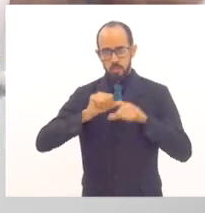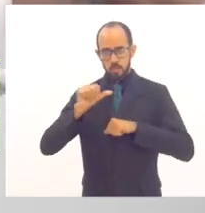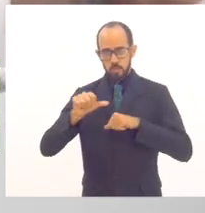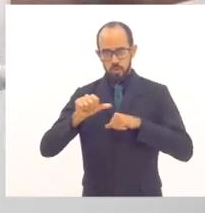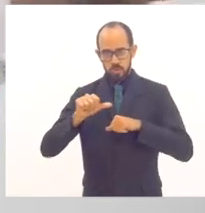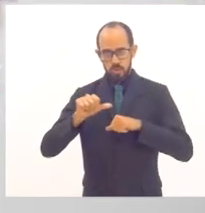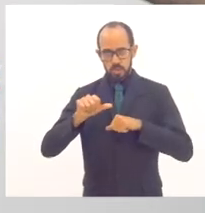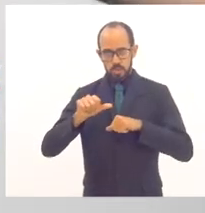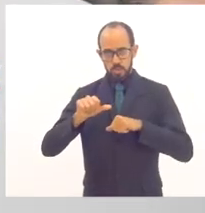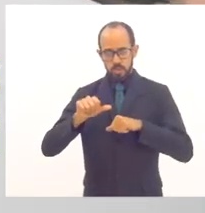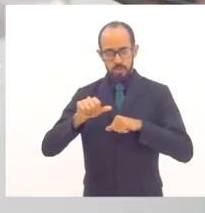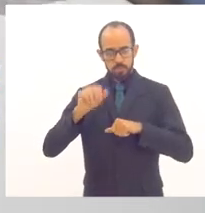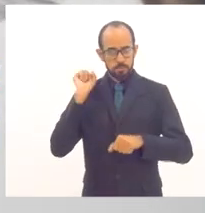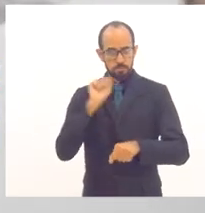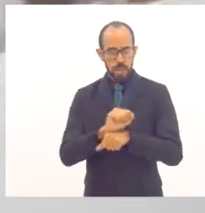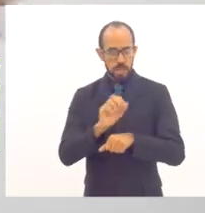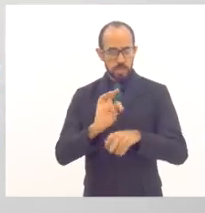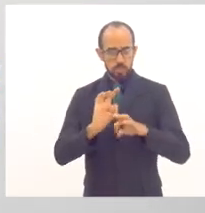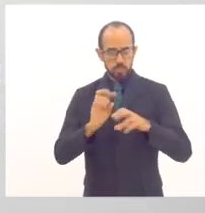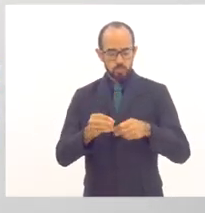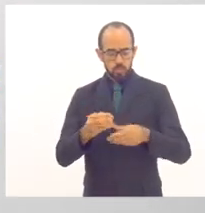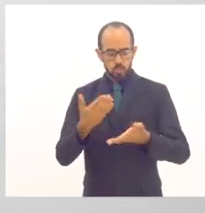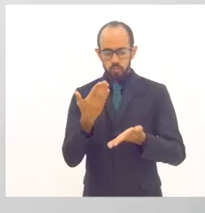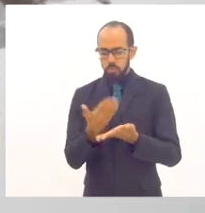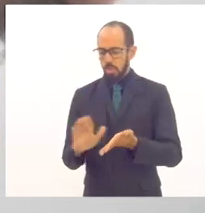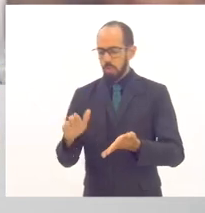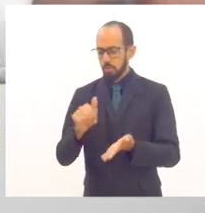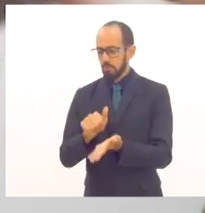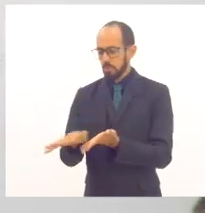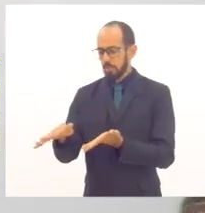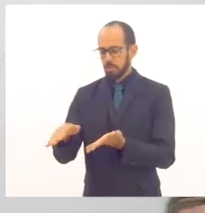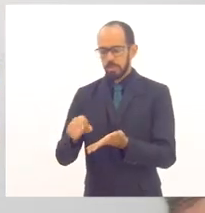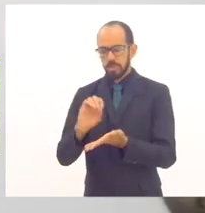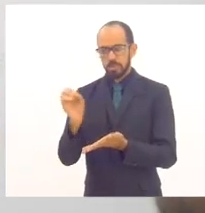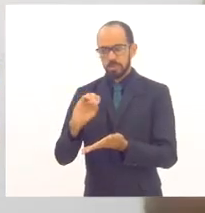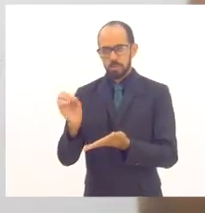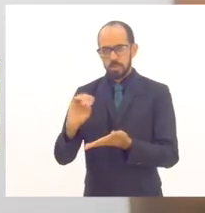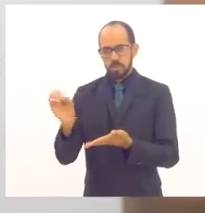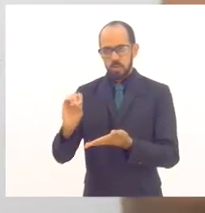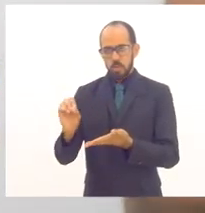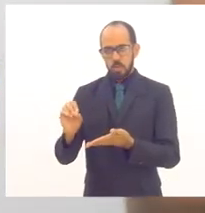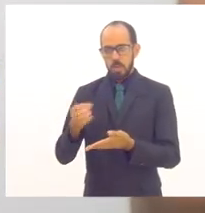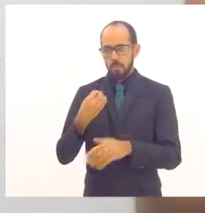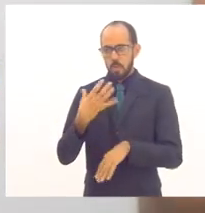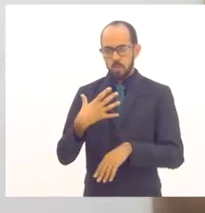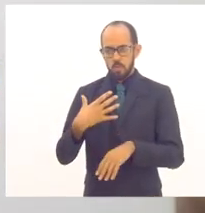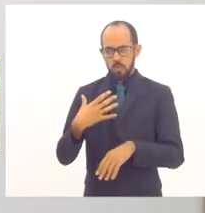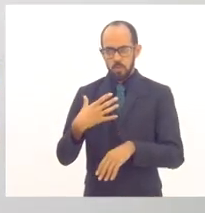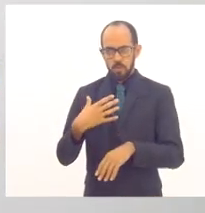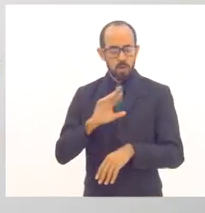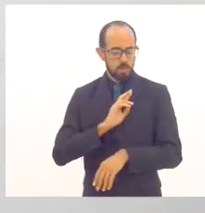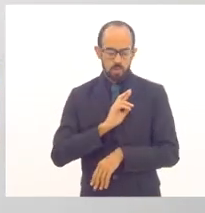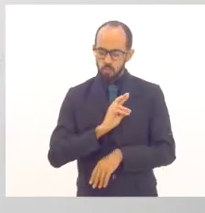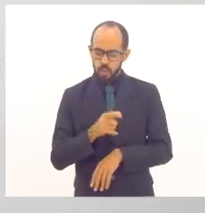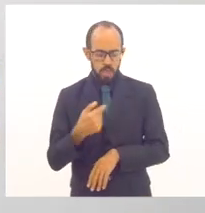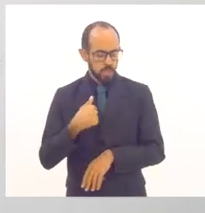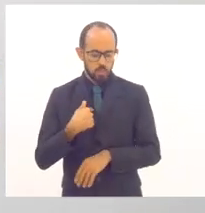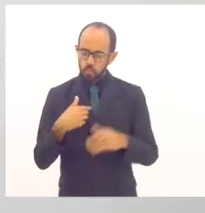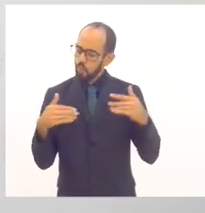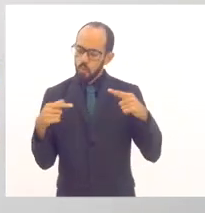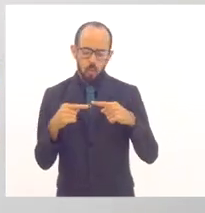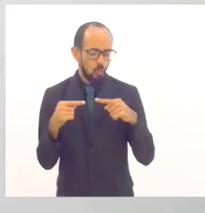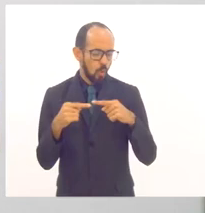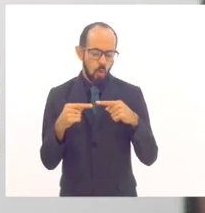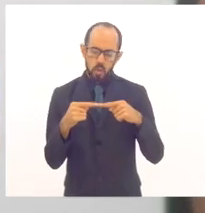passa a tábula rasa, tira todo mundo, diz que nada prestava, agora contigo é que vai ser ótimo. Eu sou completamente contra